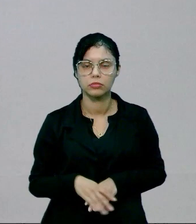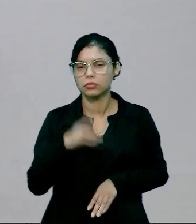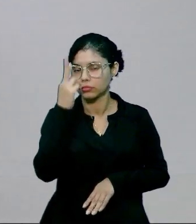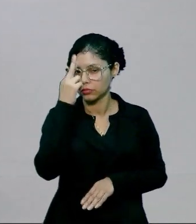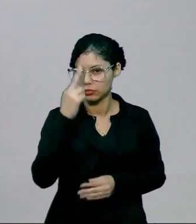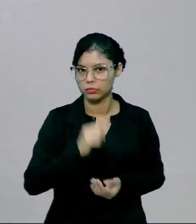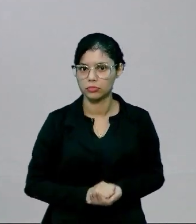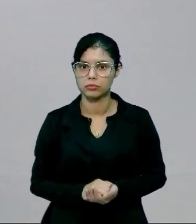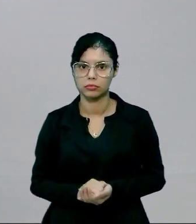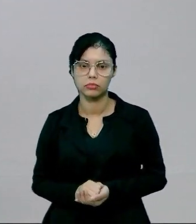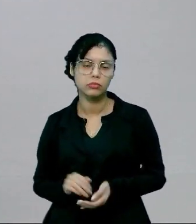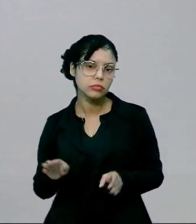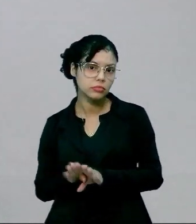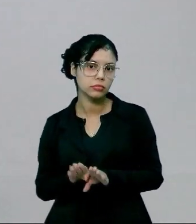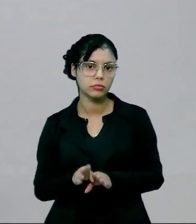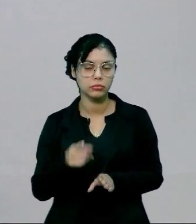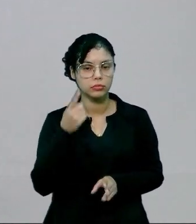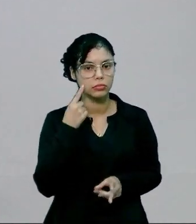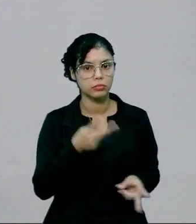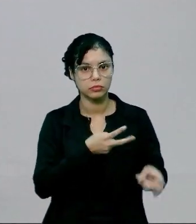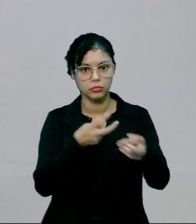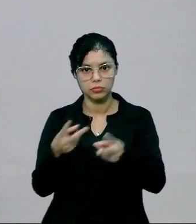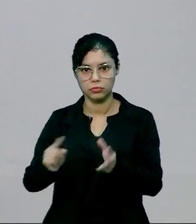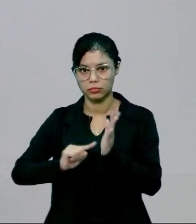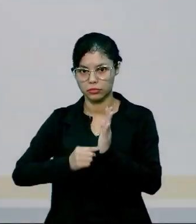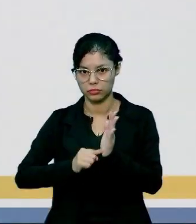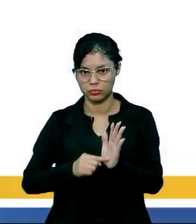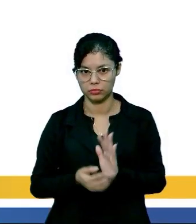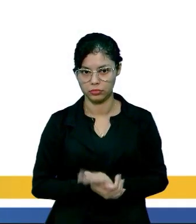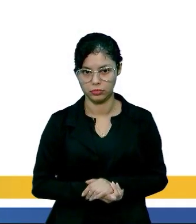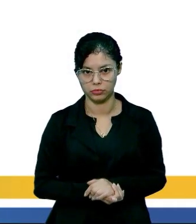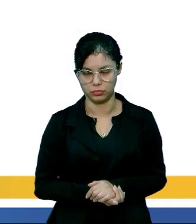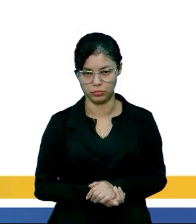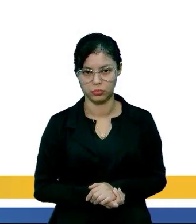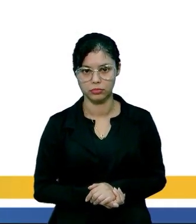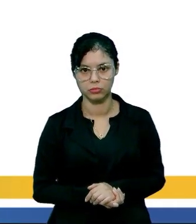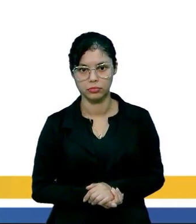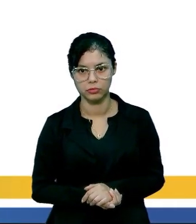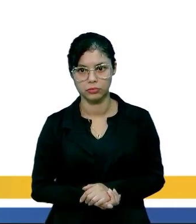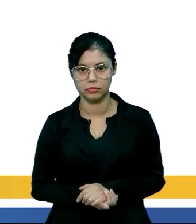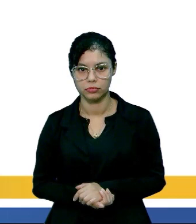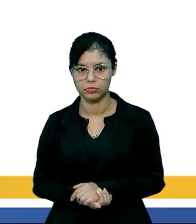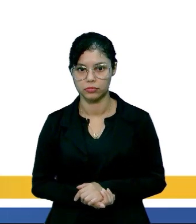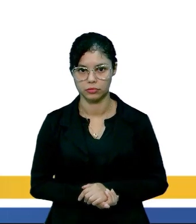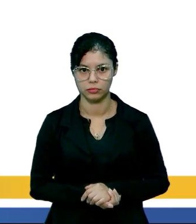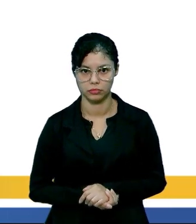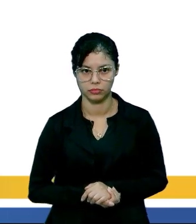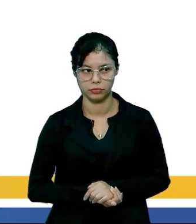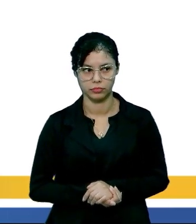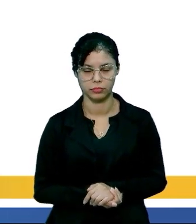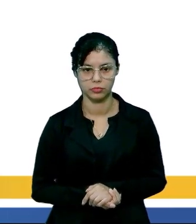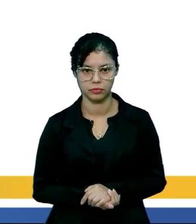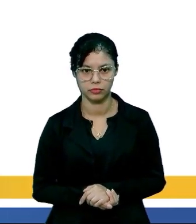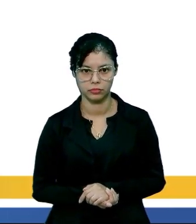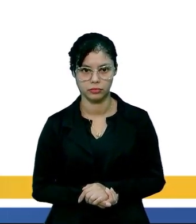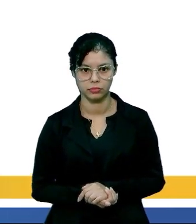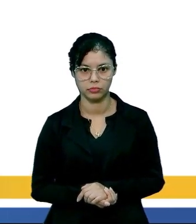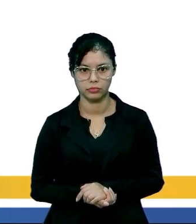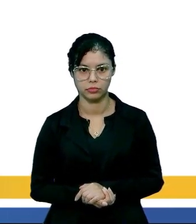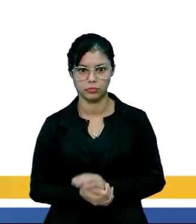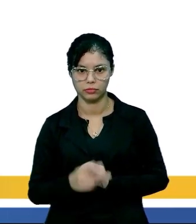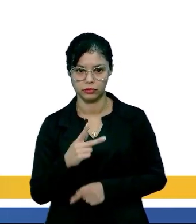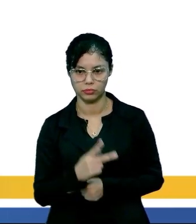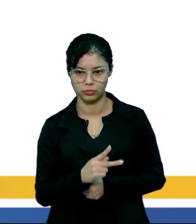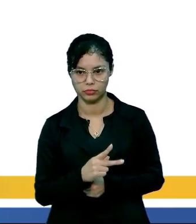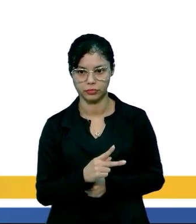normal, no corrimão. Mas observe os pontos, tudo bem? Então vejamos aí, no ponto P, né,